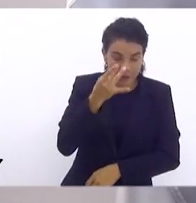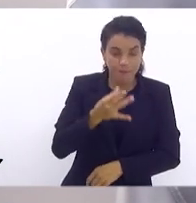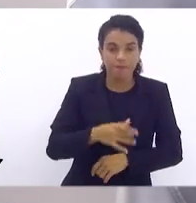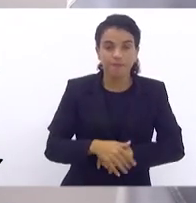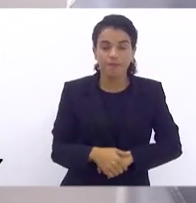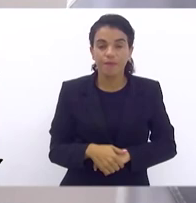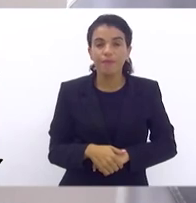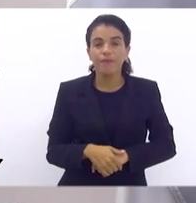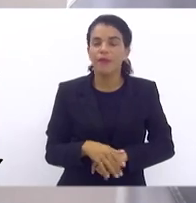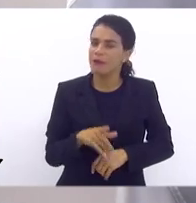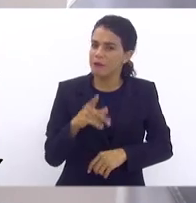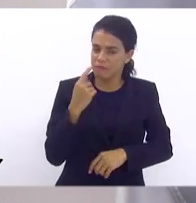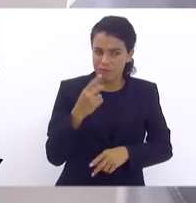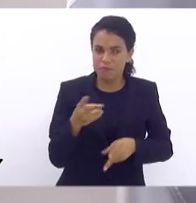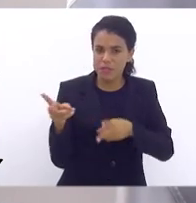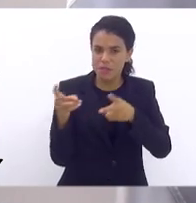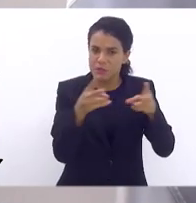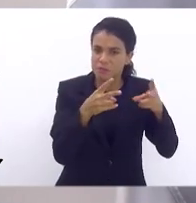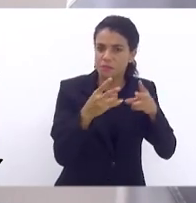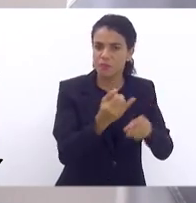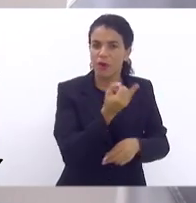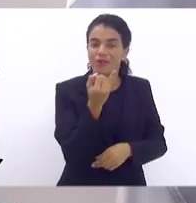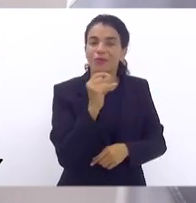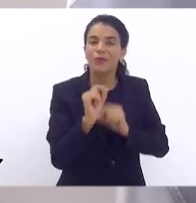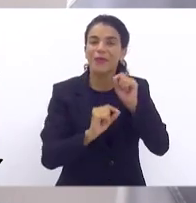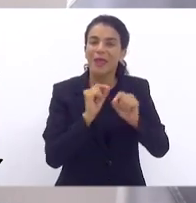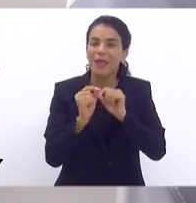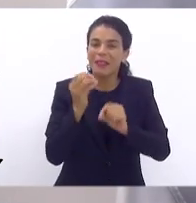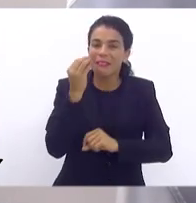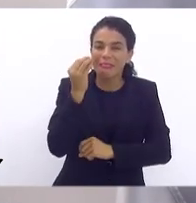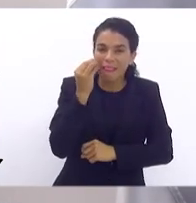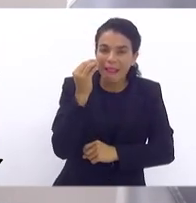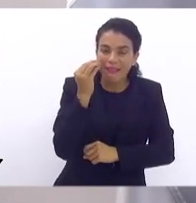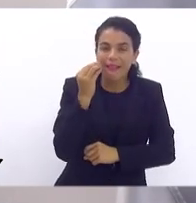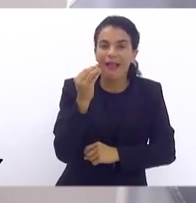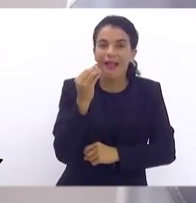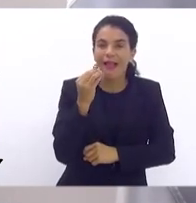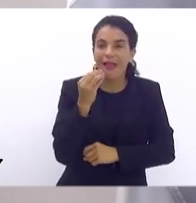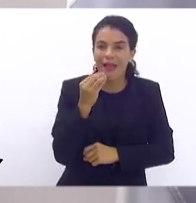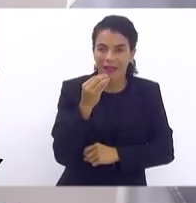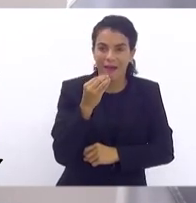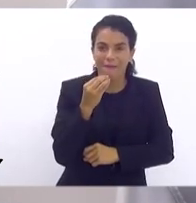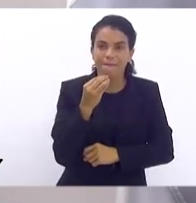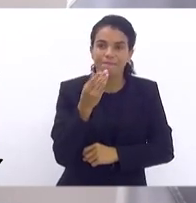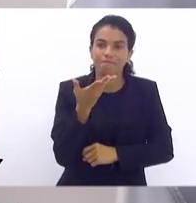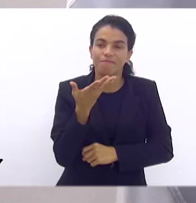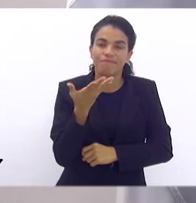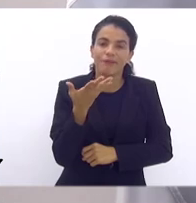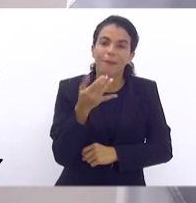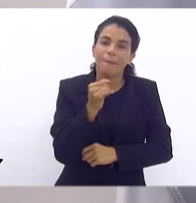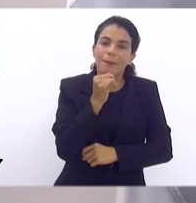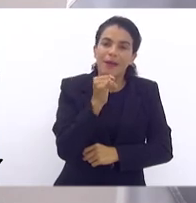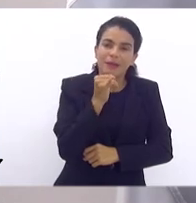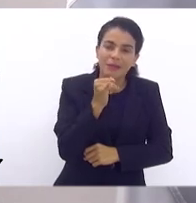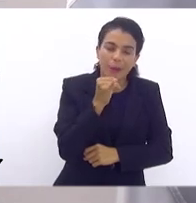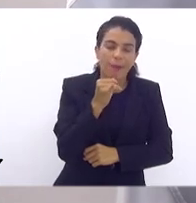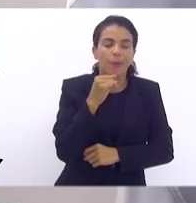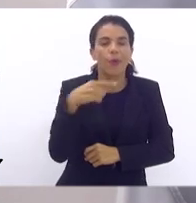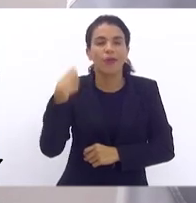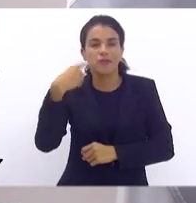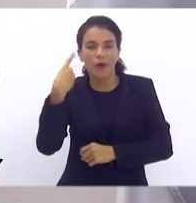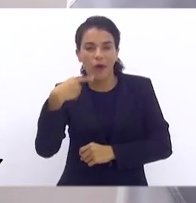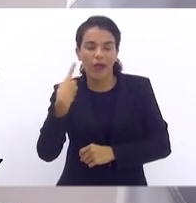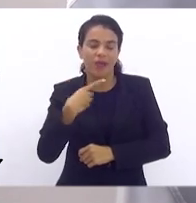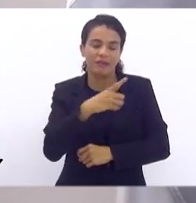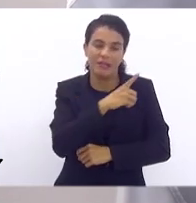verificou que a importante buscar a reconstrução da mulher né E aí os advogados